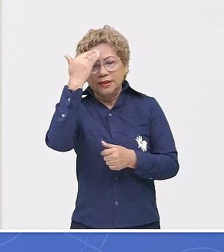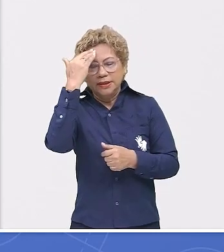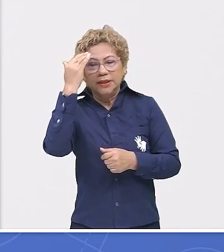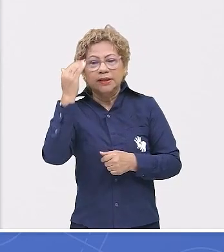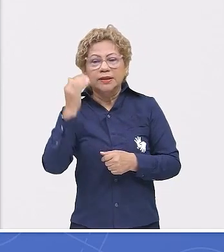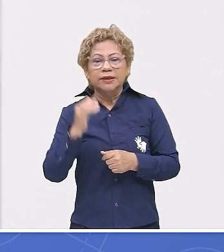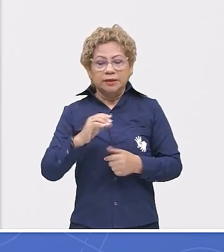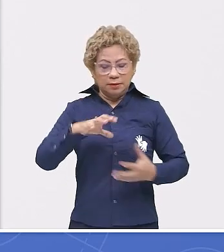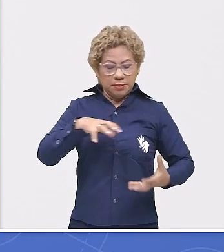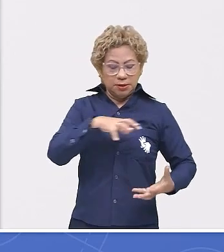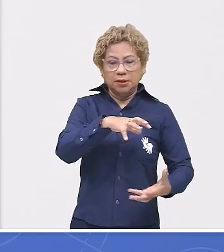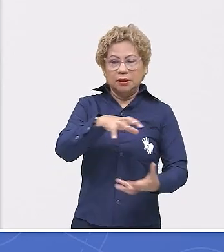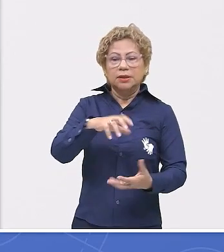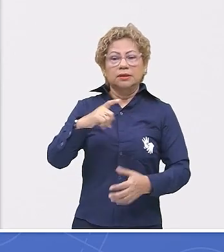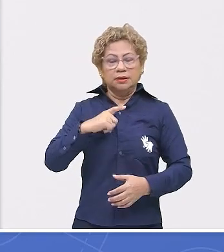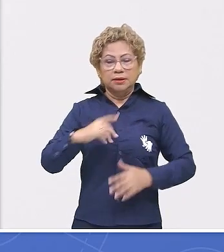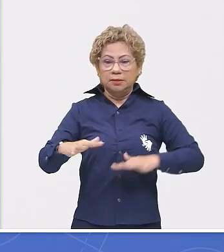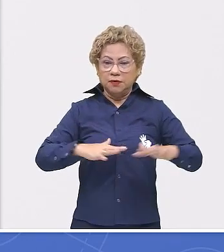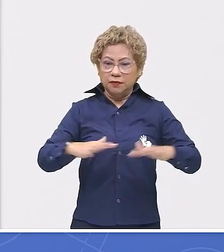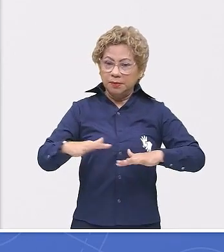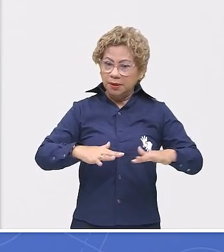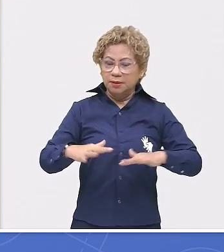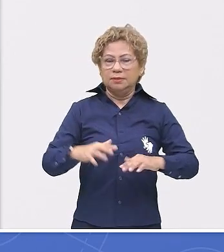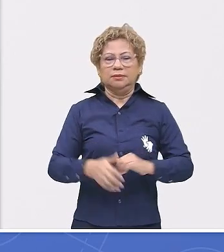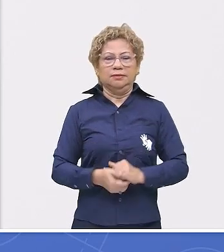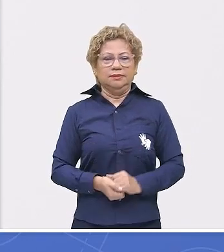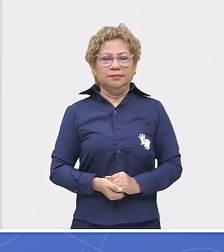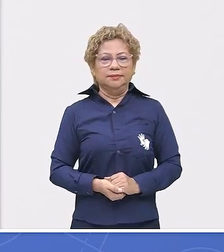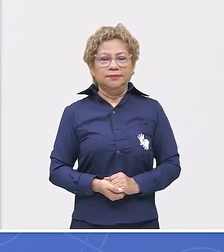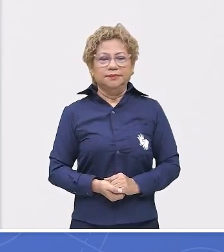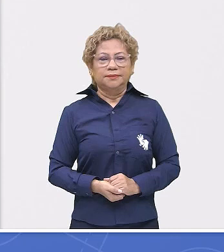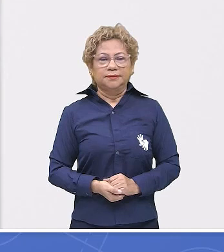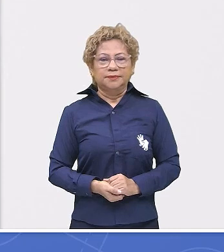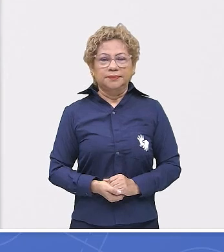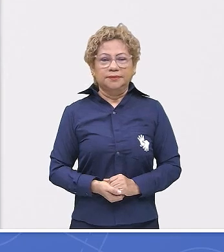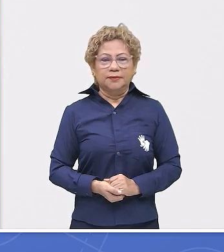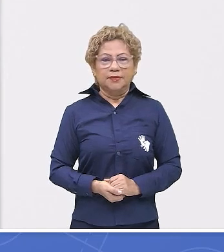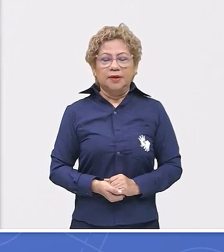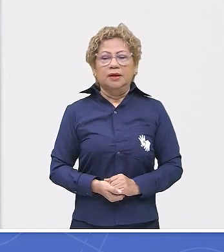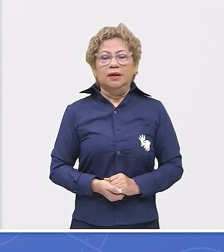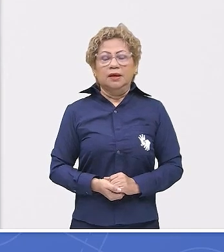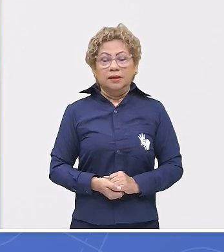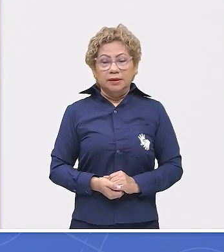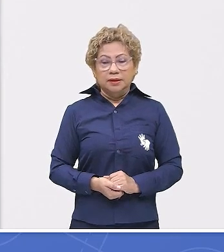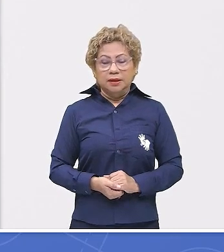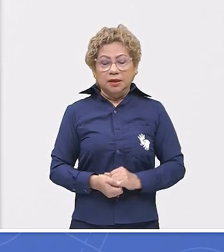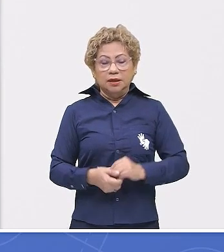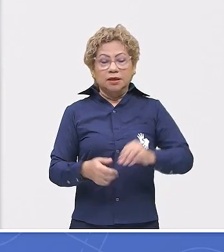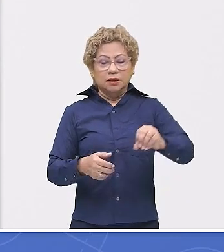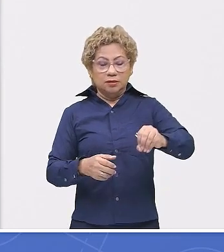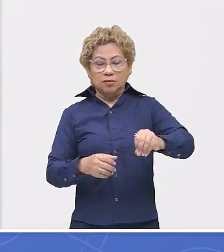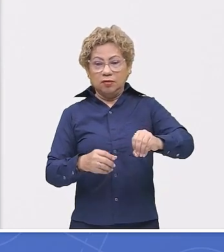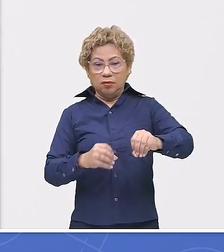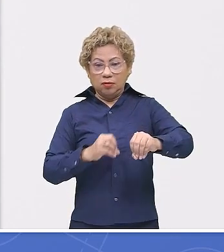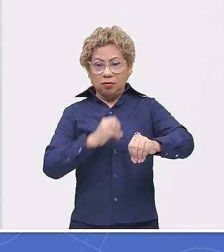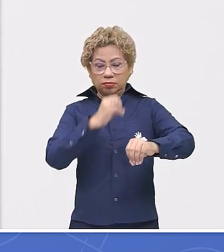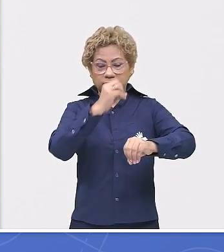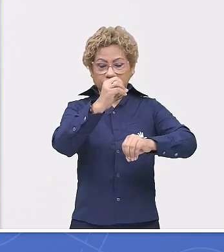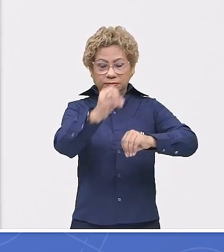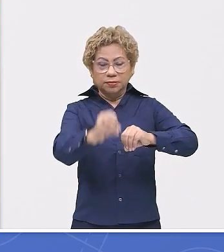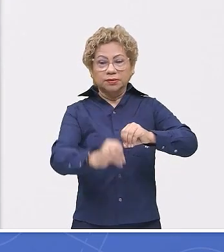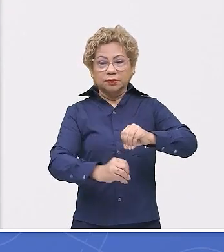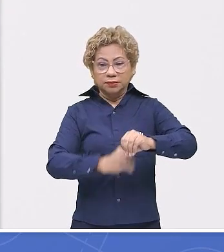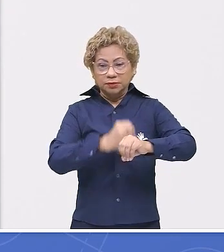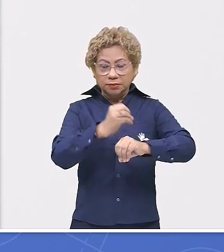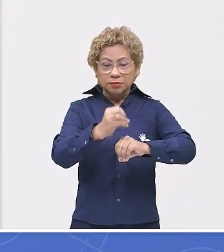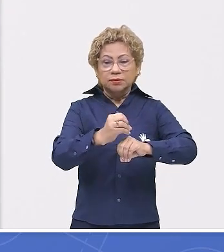movimento. O planeta, ele não para, né? Tanto nessa parte de girar no seu próprio eixo, quanto ao redor